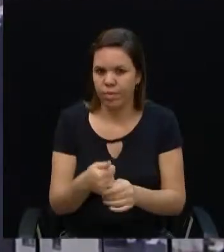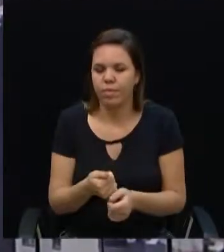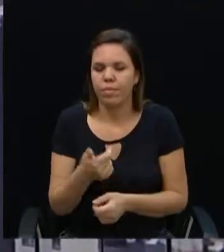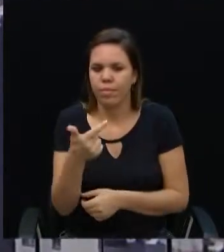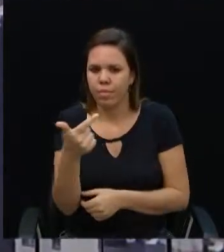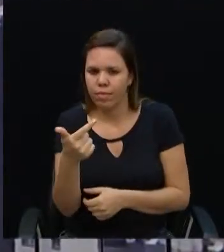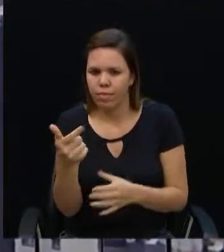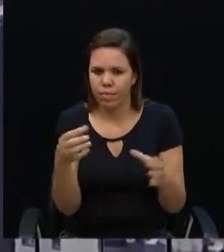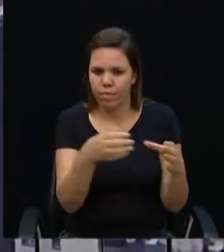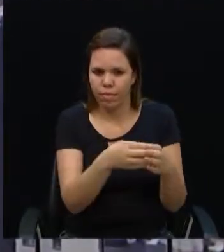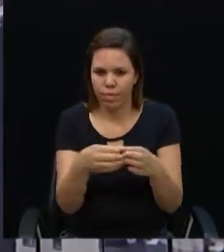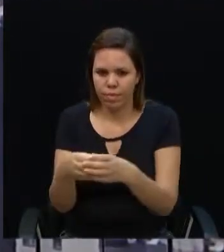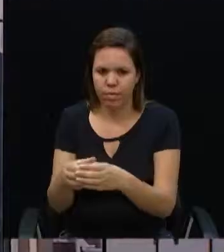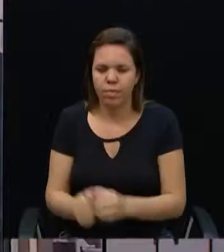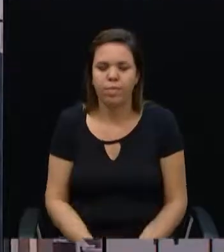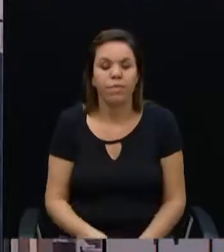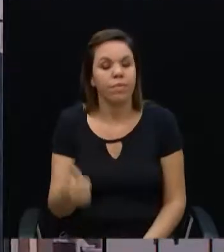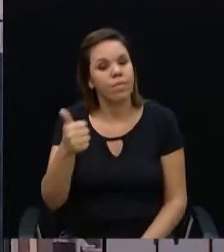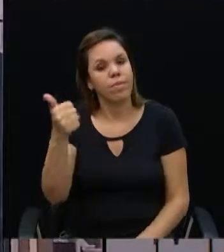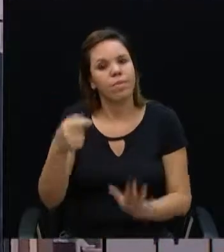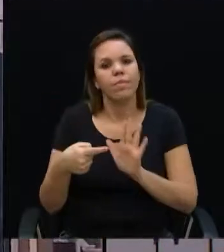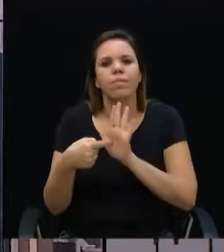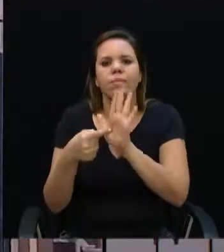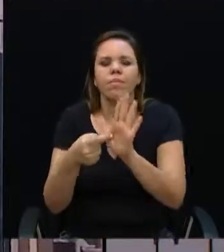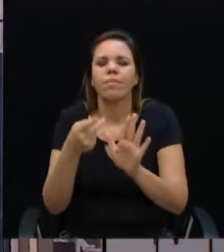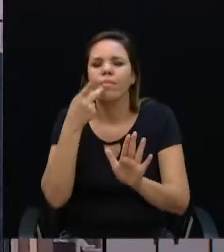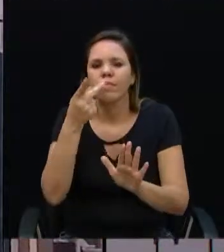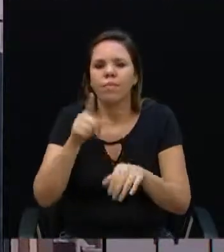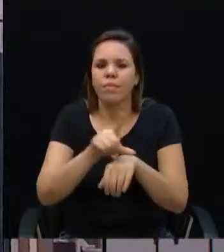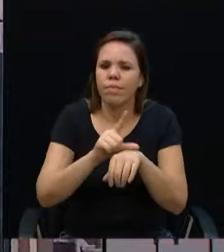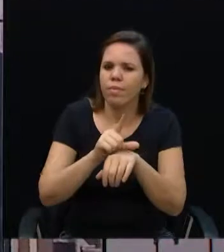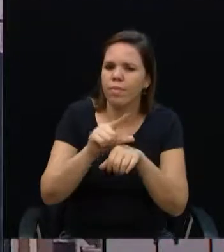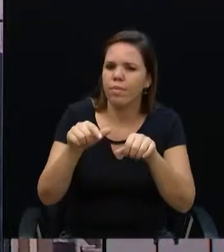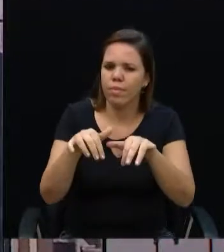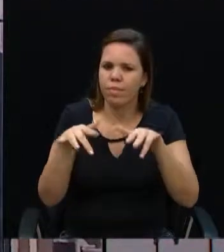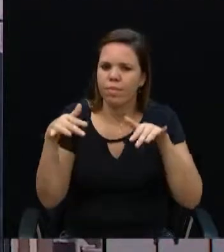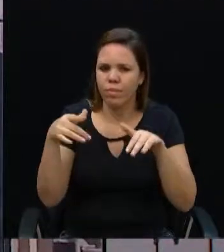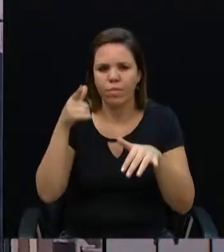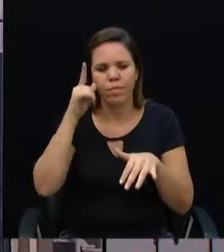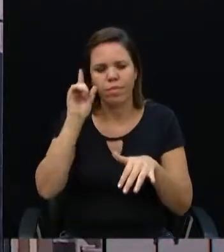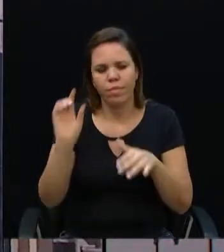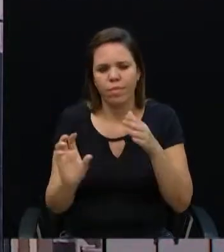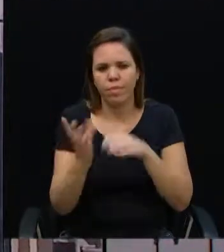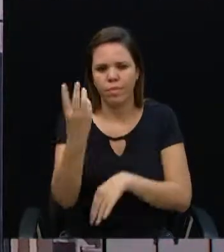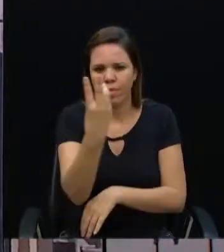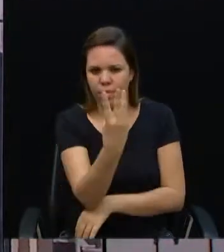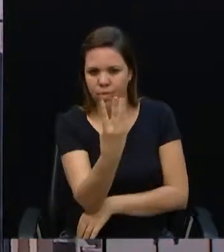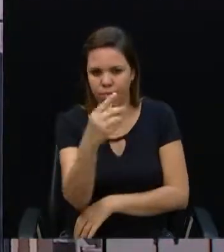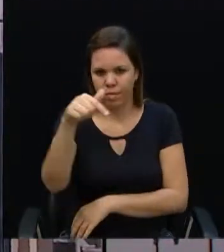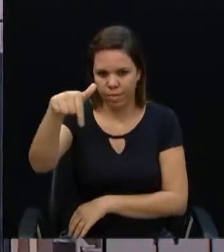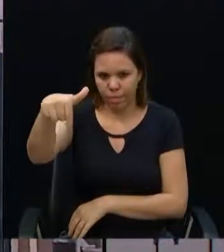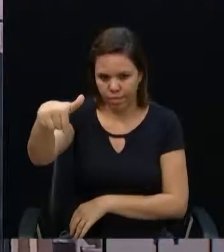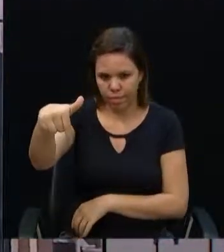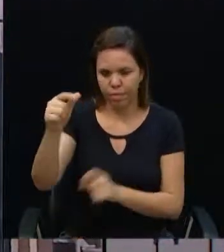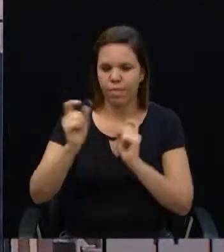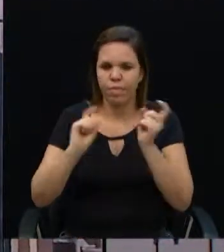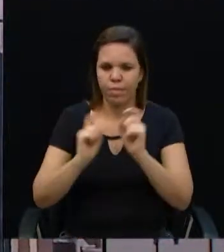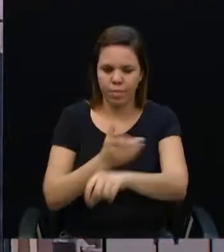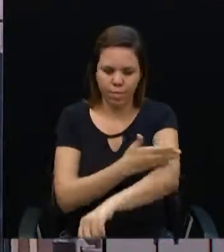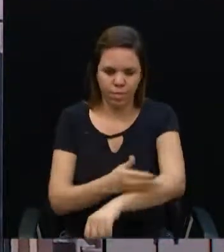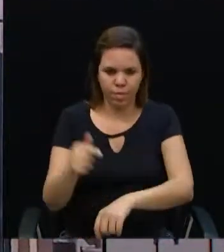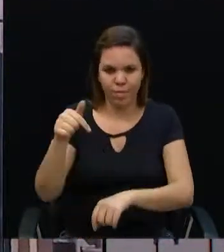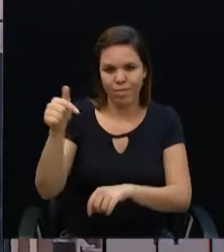as duas seleções. Primeiro, vamos falar sobre o Legislativo, porque ontem aconteceu a 37ª